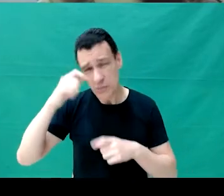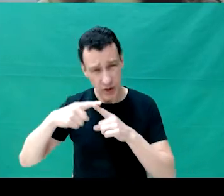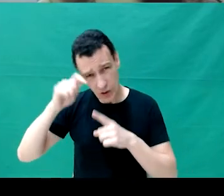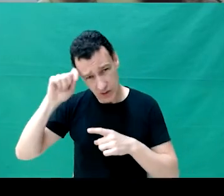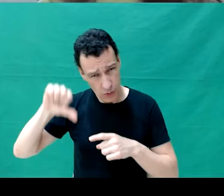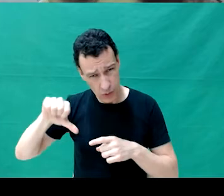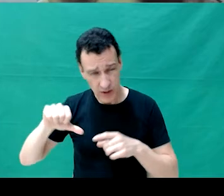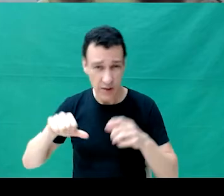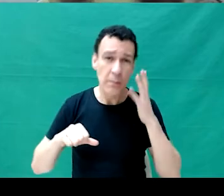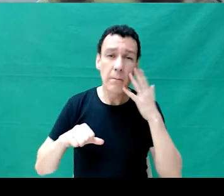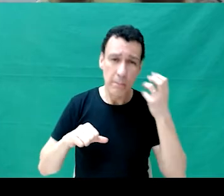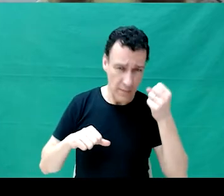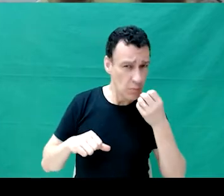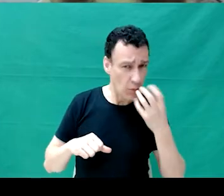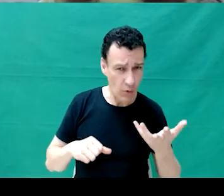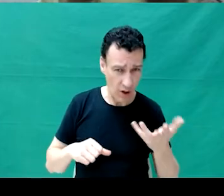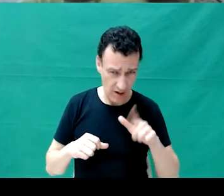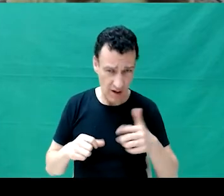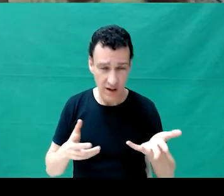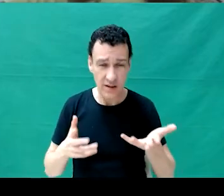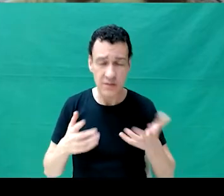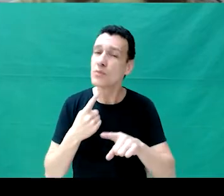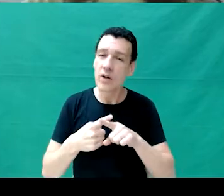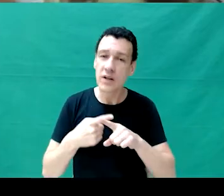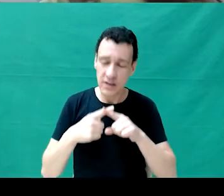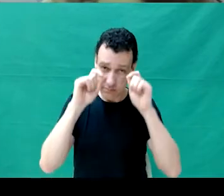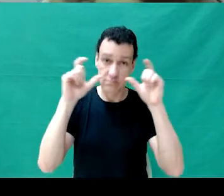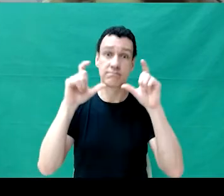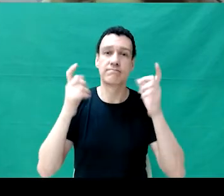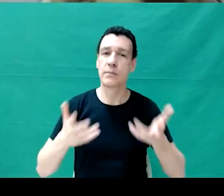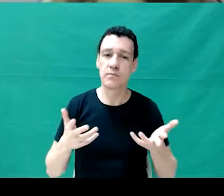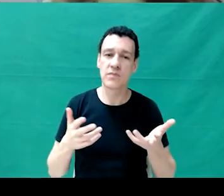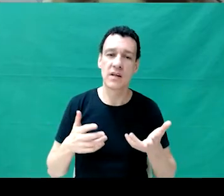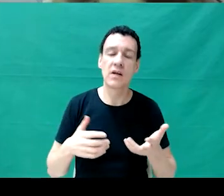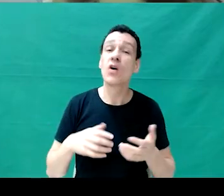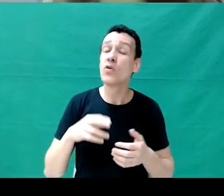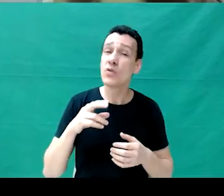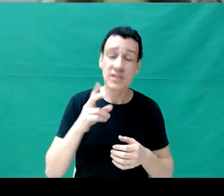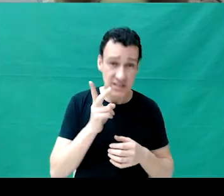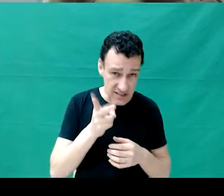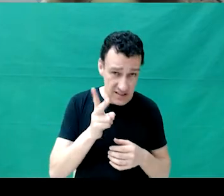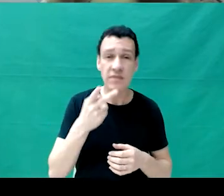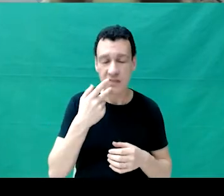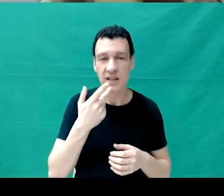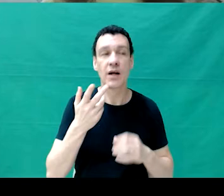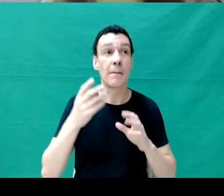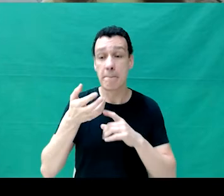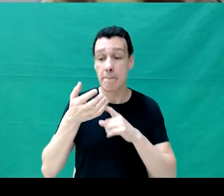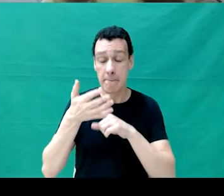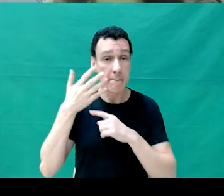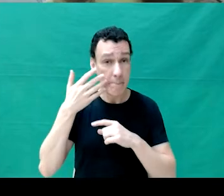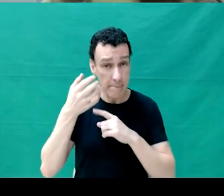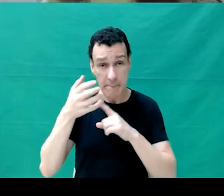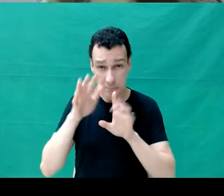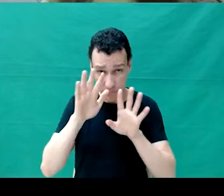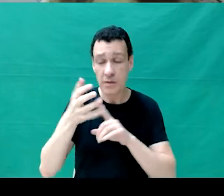que vem aí em tona. Nunca que a gente tenha algo branco é associado a algo ruim. Então, por exemplo, quando a gente